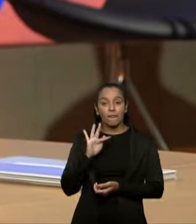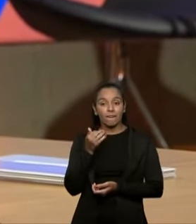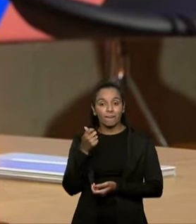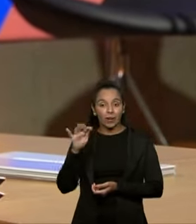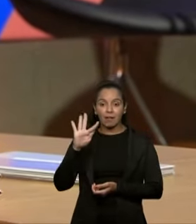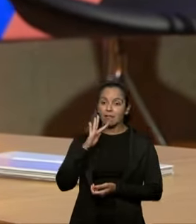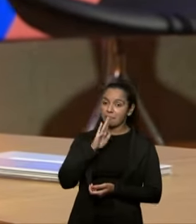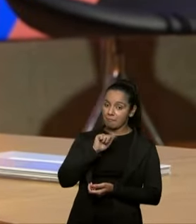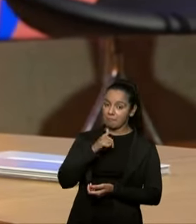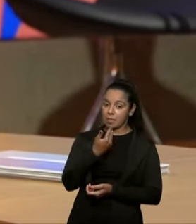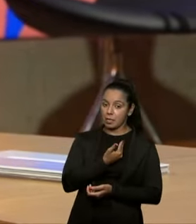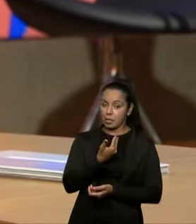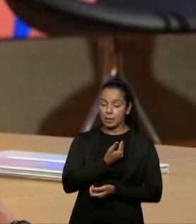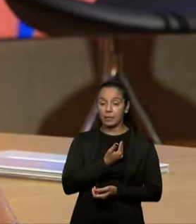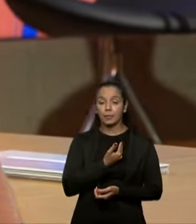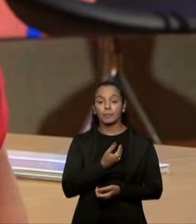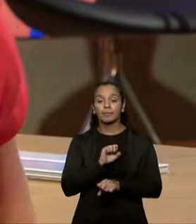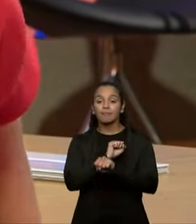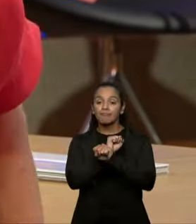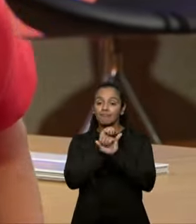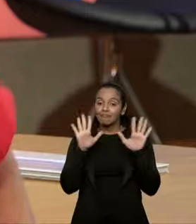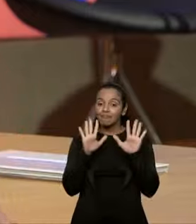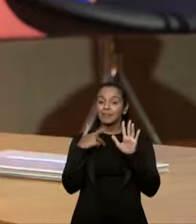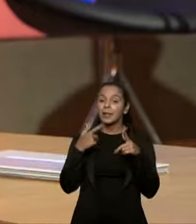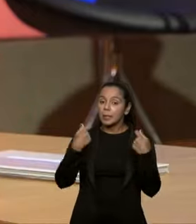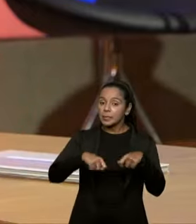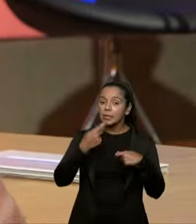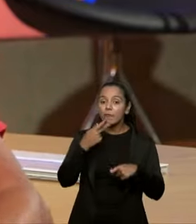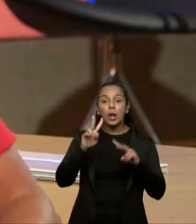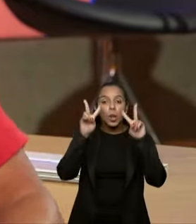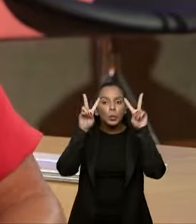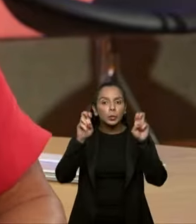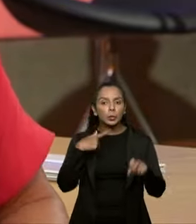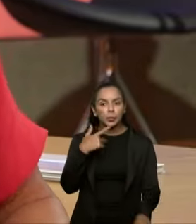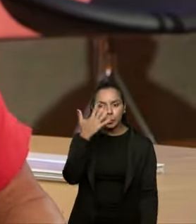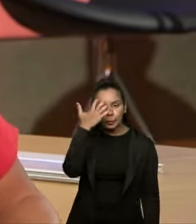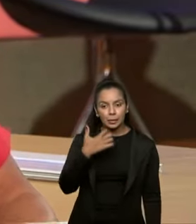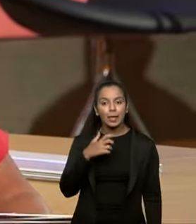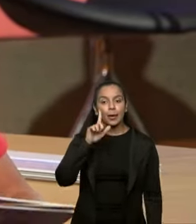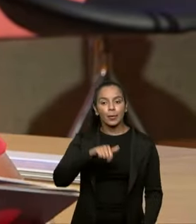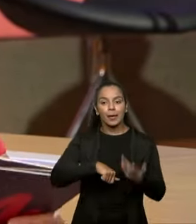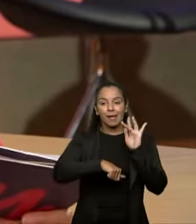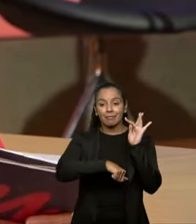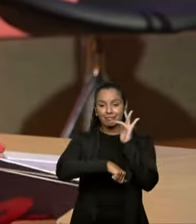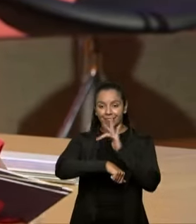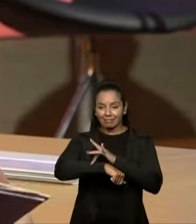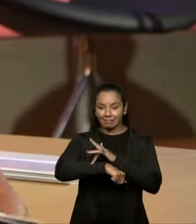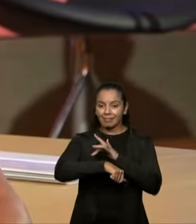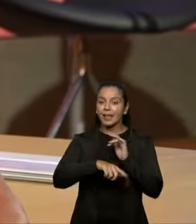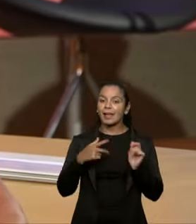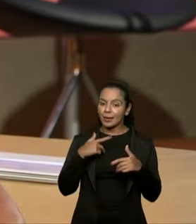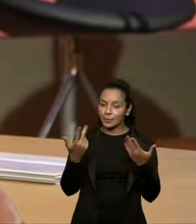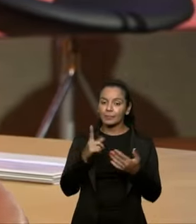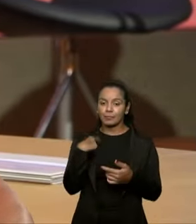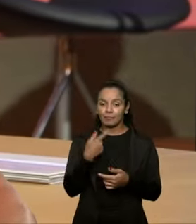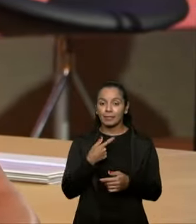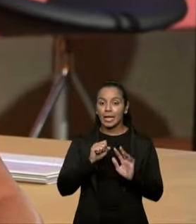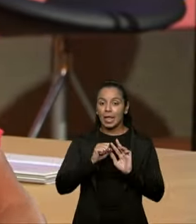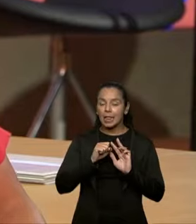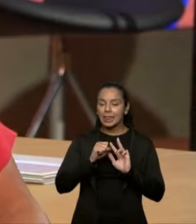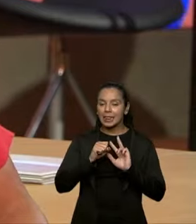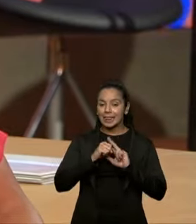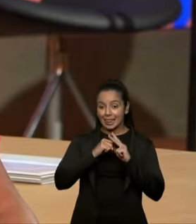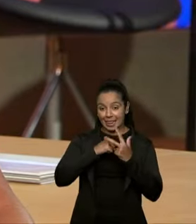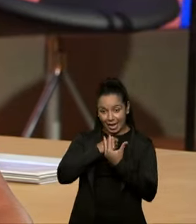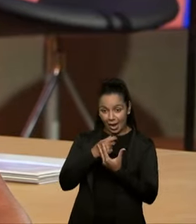amiga. Vem cá, o Censura tem que falar sobre um assunto muito sério, gente, que é a dengue. E eu tô aqui, é mais um serviço que a gente tem que fazer. Eu tô aqui